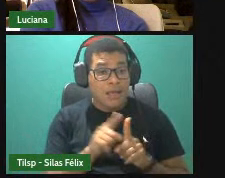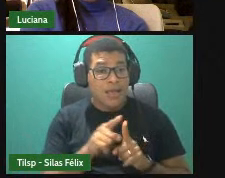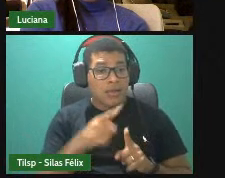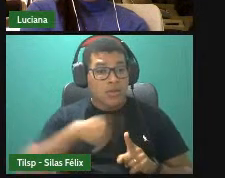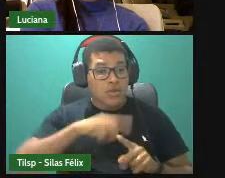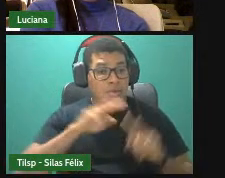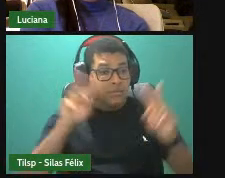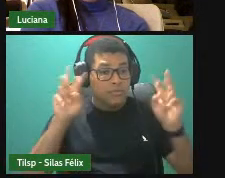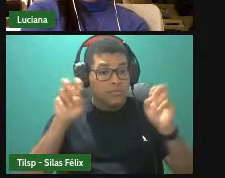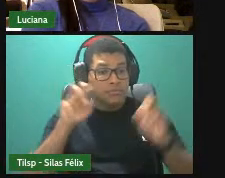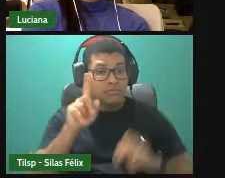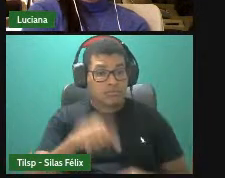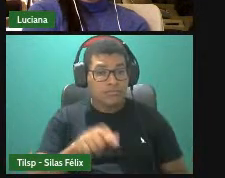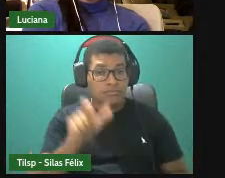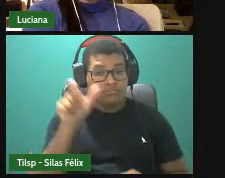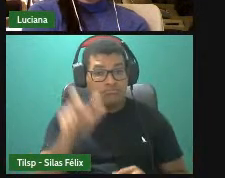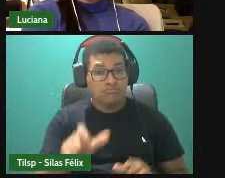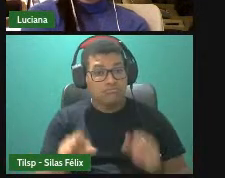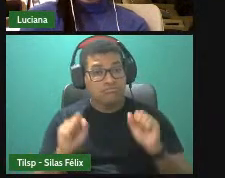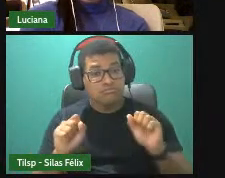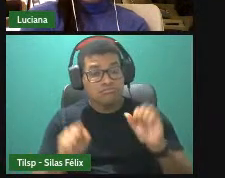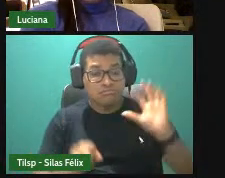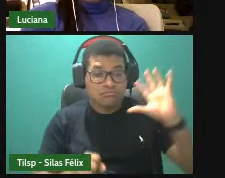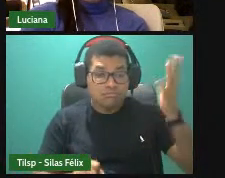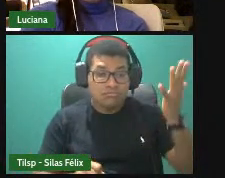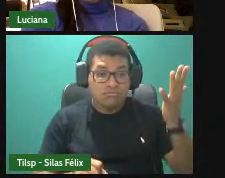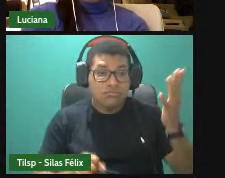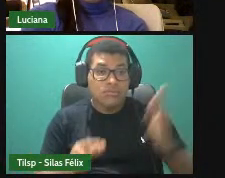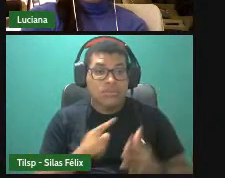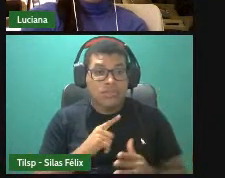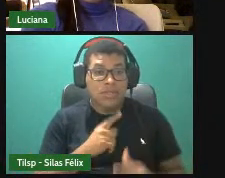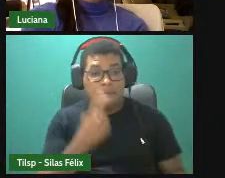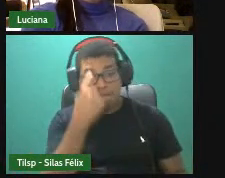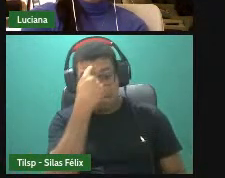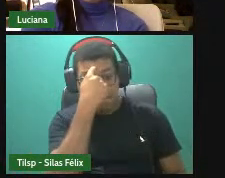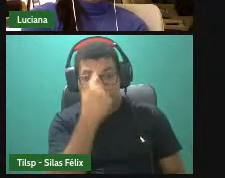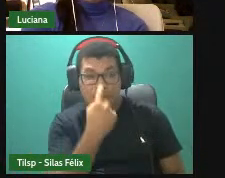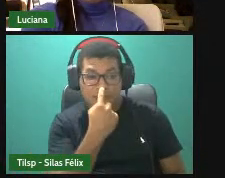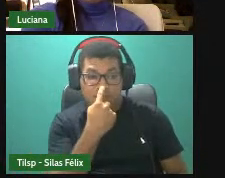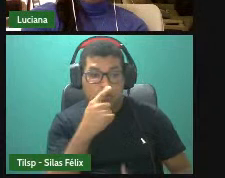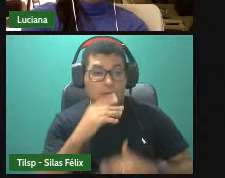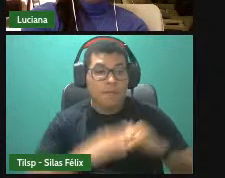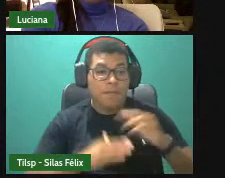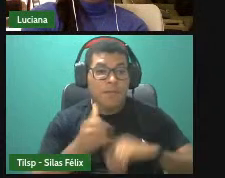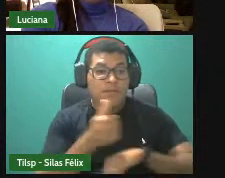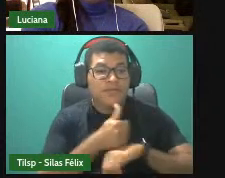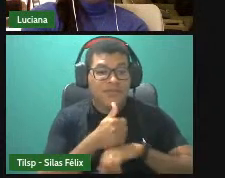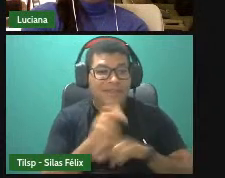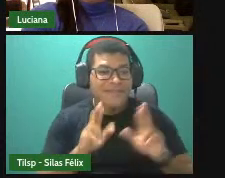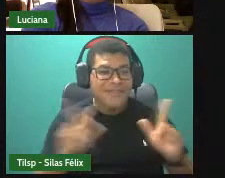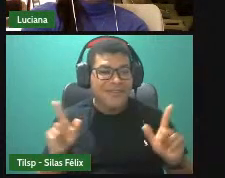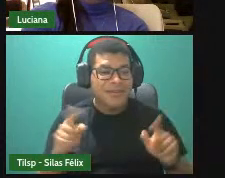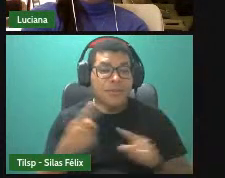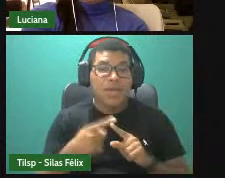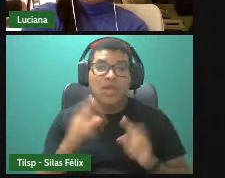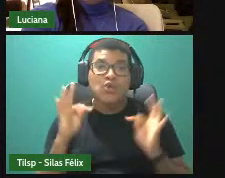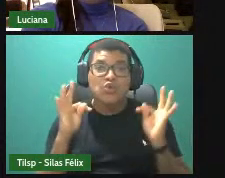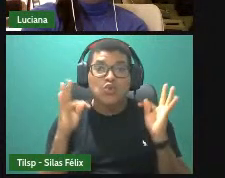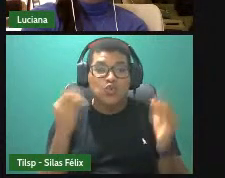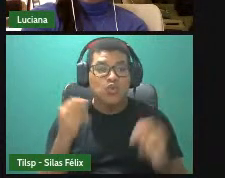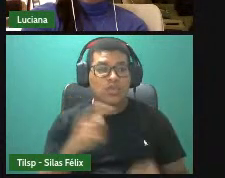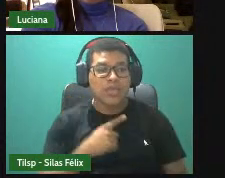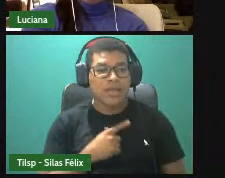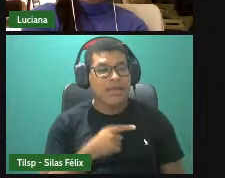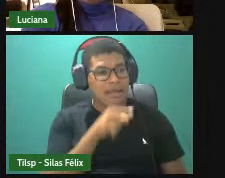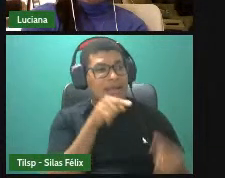para aquele que de repente tem um outro perfil profissional, né, porque nem todo mundo se identifica com isso. Ah, mas eu